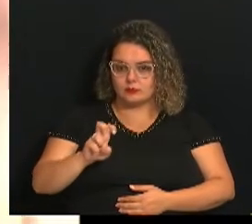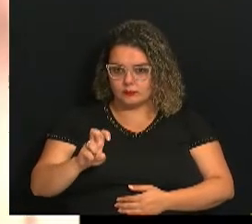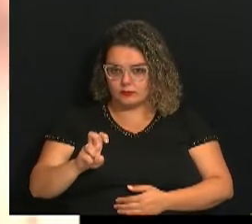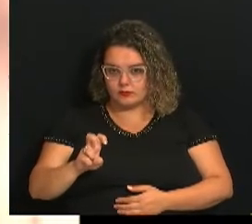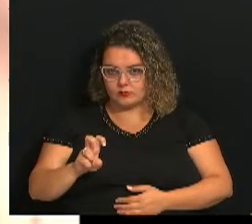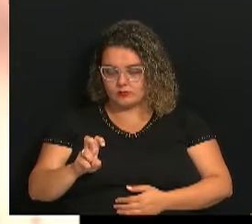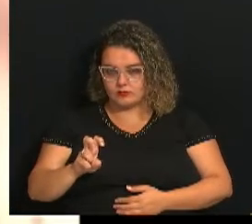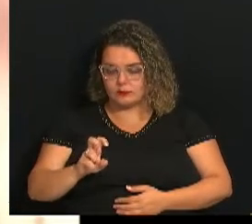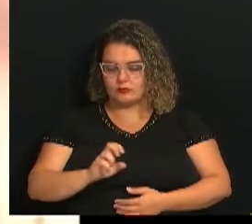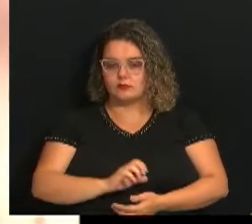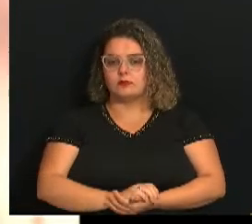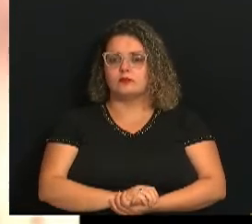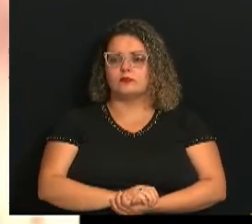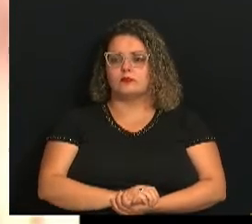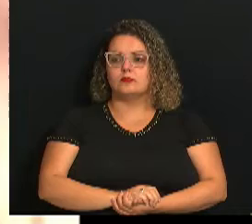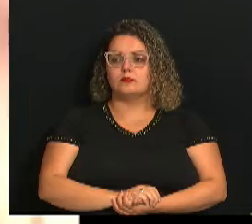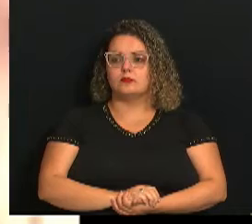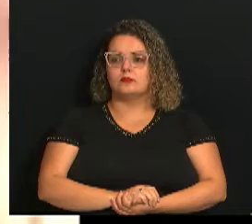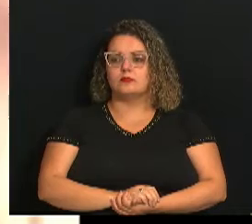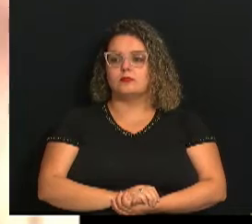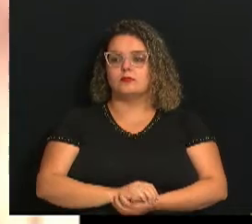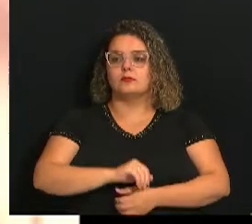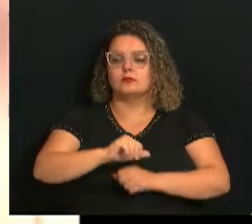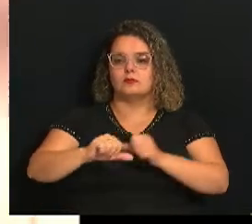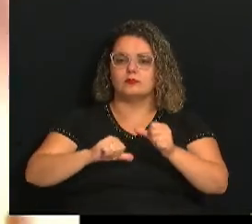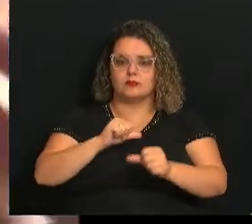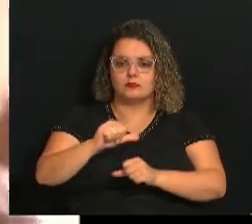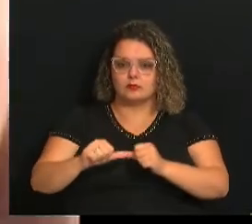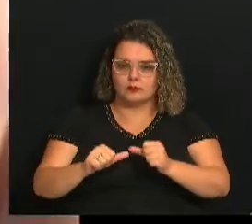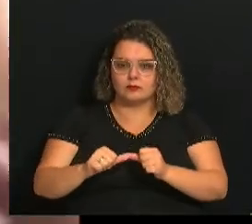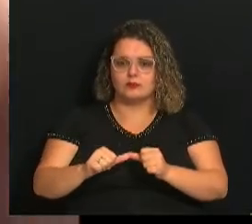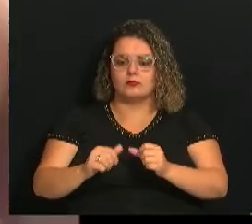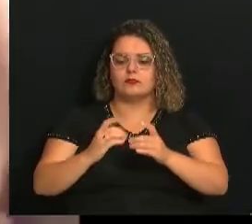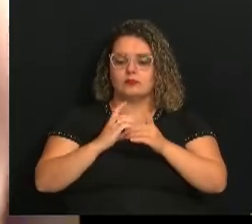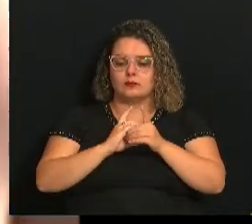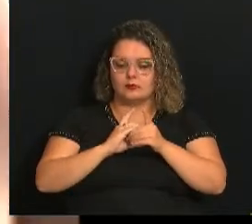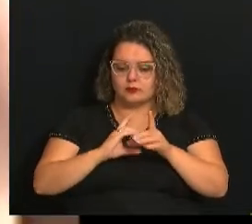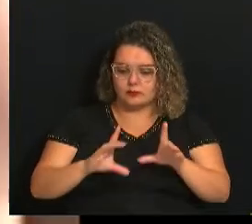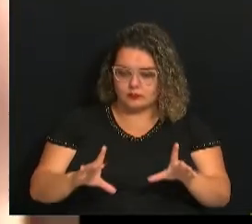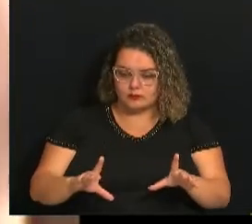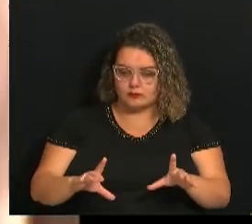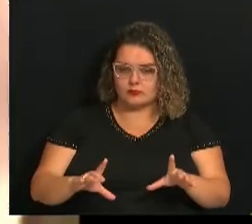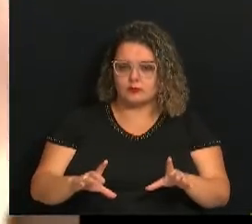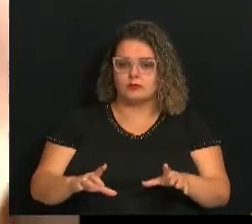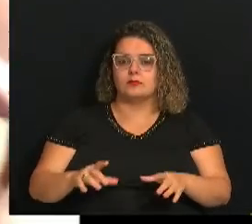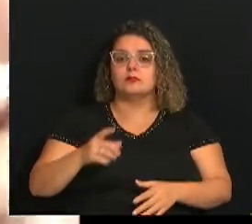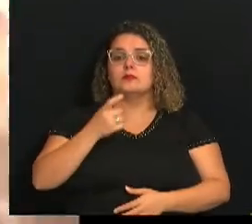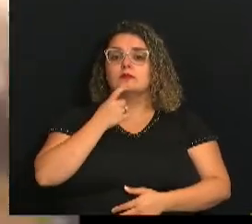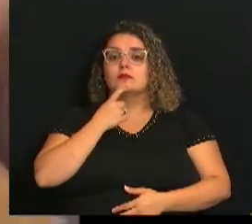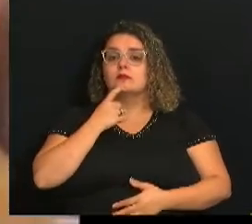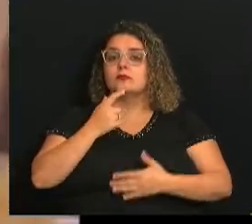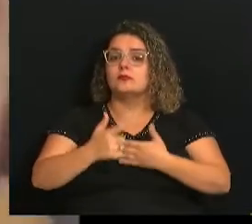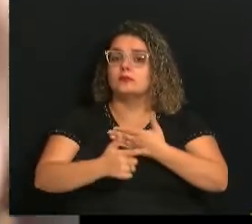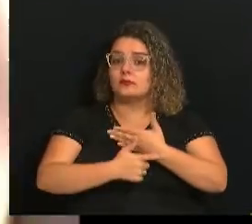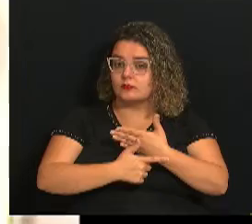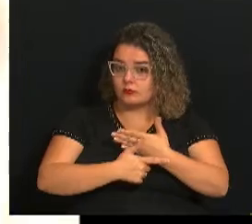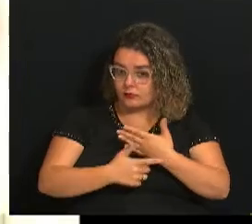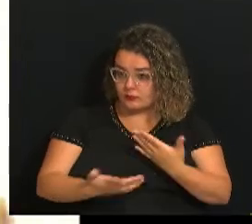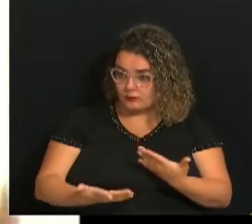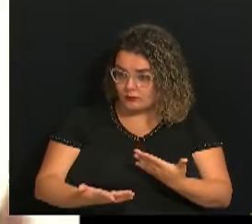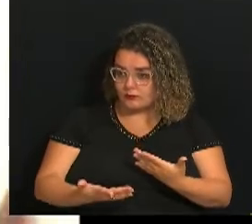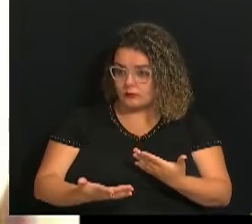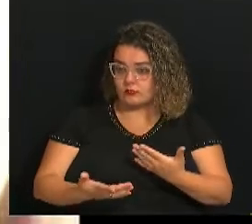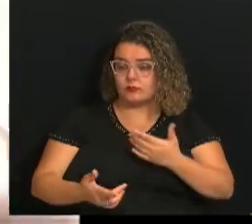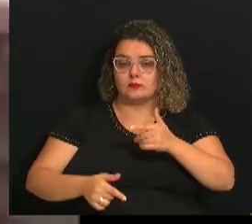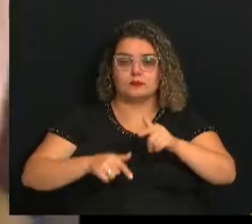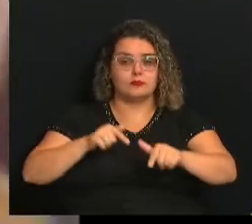de redemocratização no país, Campinas, pelo papel que ocupa com a massa de